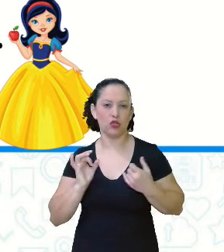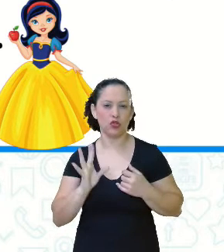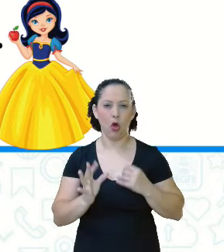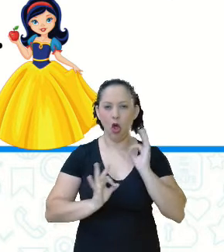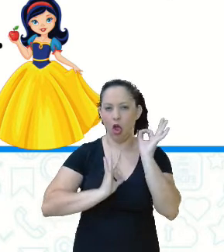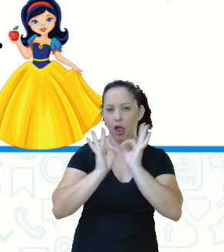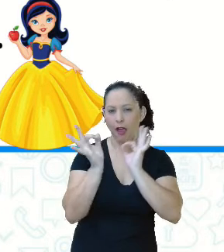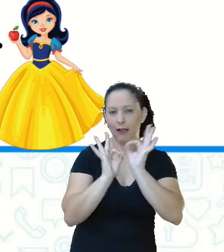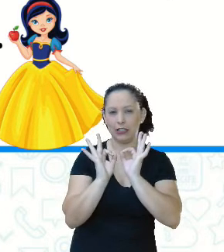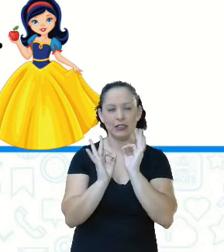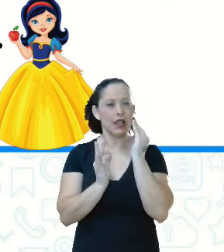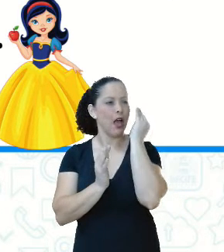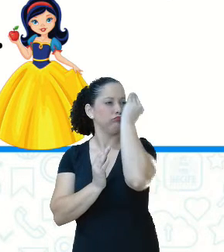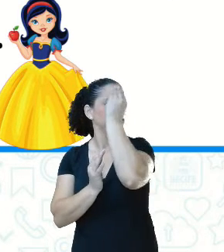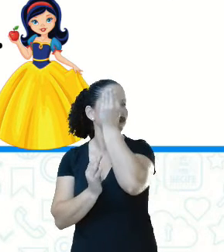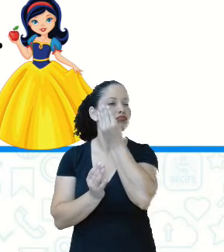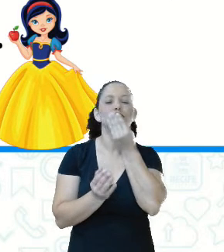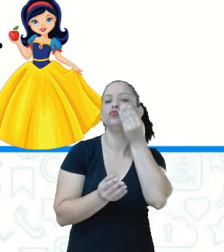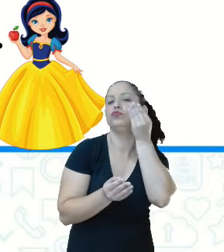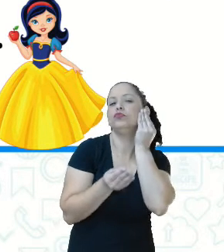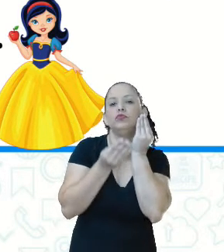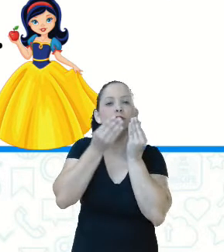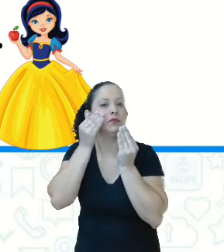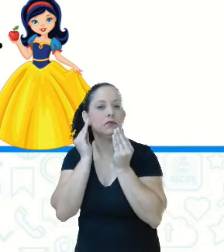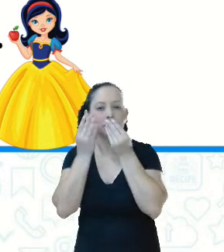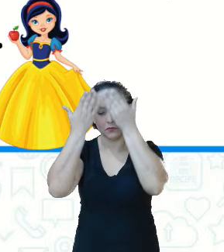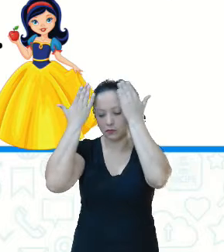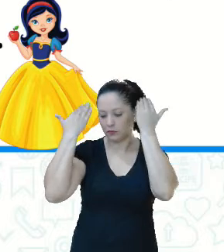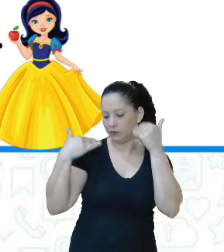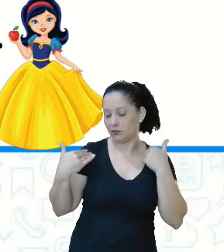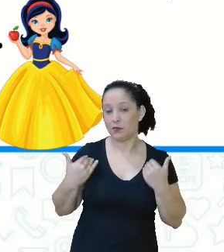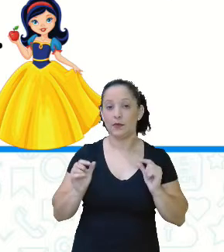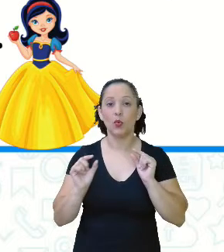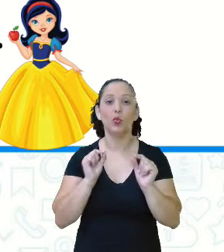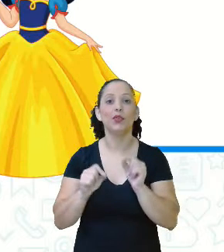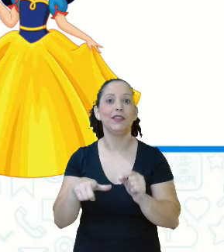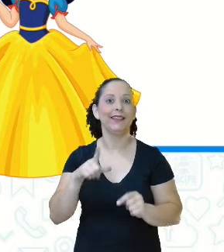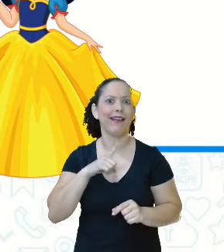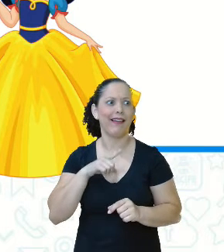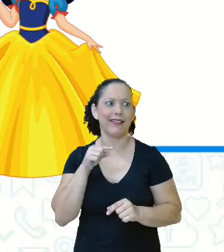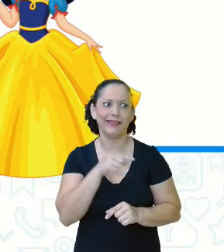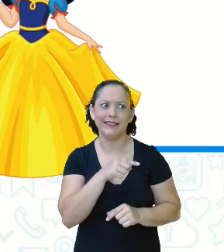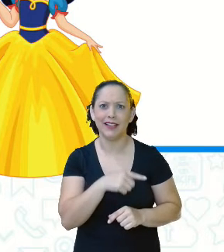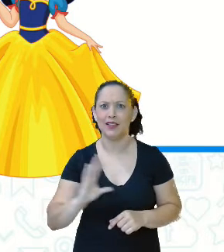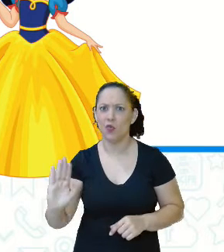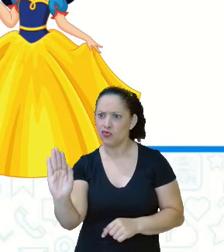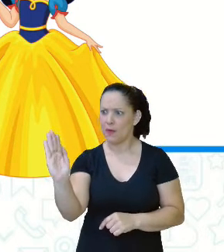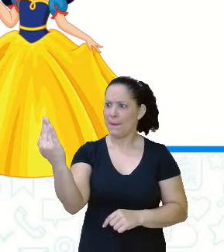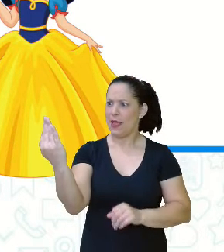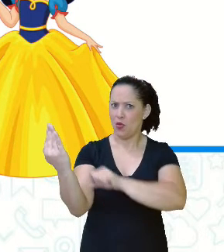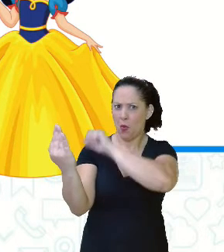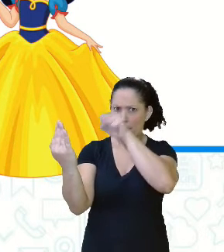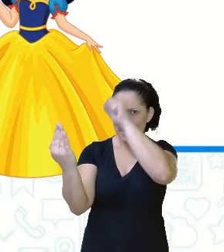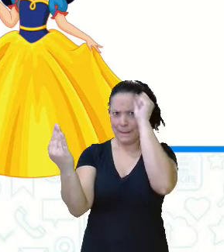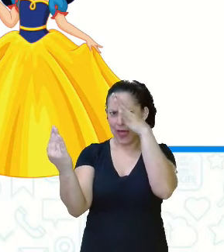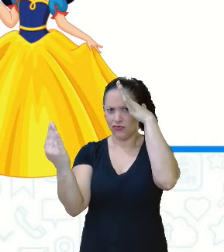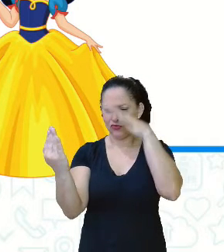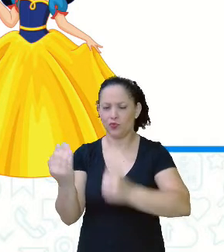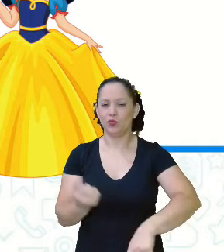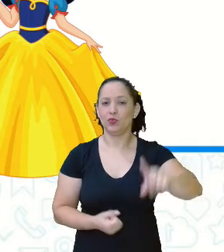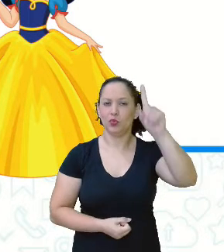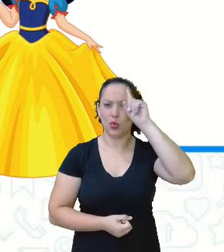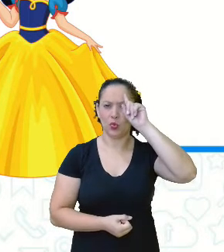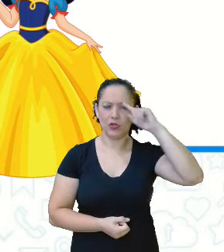pentear-se e experimentar roupa e a pintar-se. E sabe o que ela tinha? Um espelho mágico. Todos os dias, a rainha